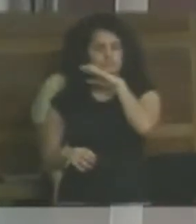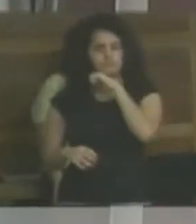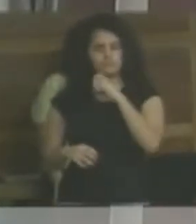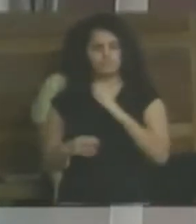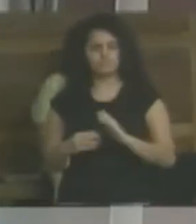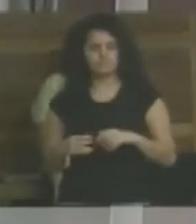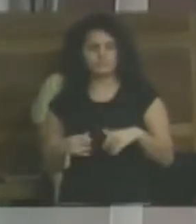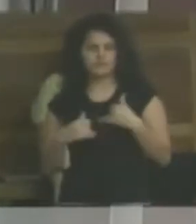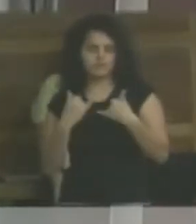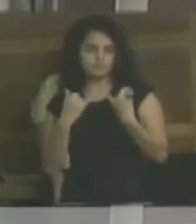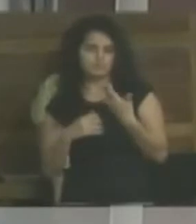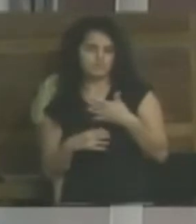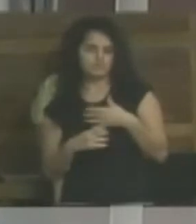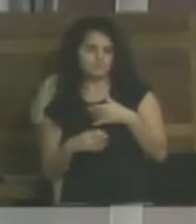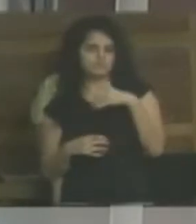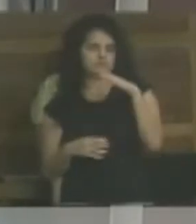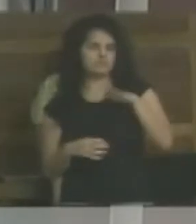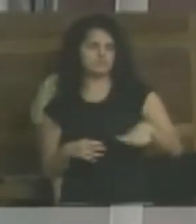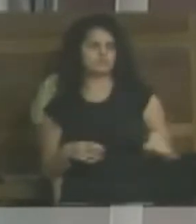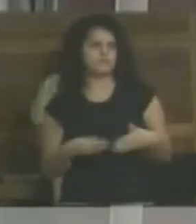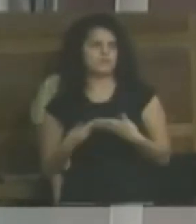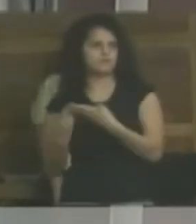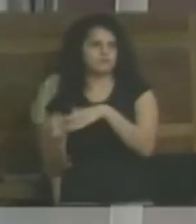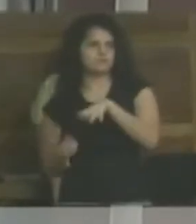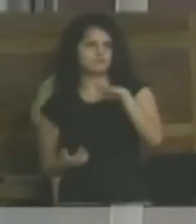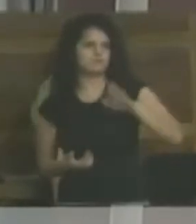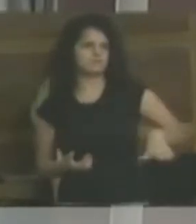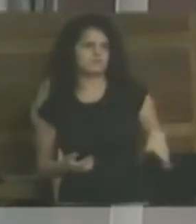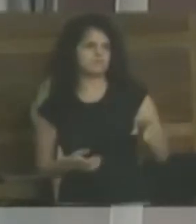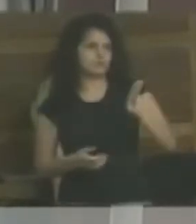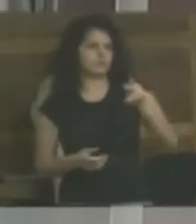crianças, para poder levar essas crianças para a UPA. Cadê as vans?